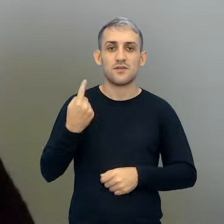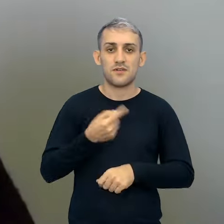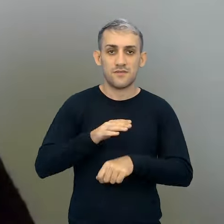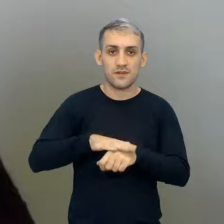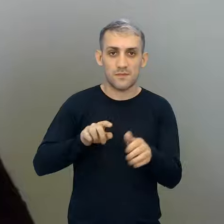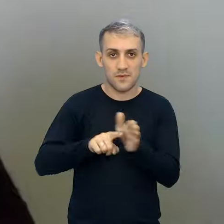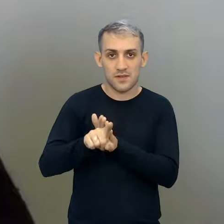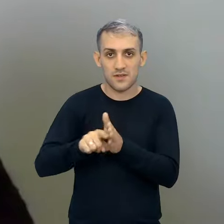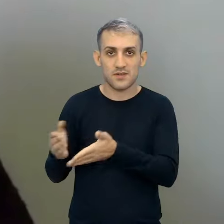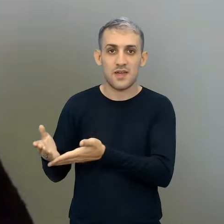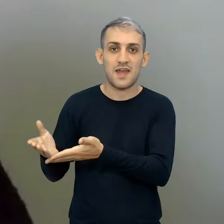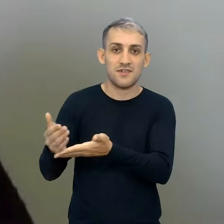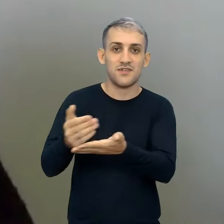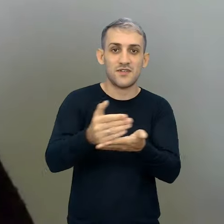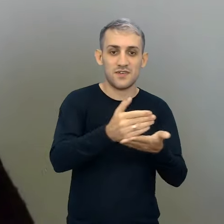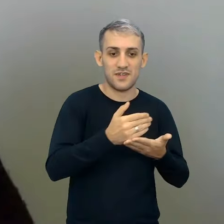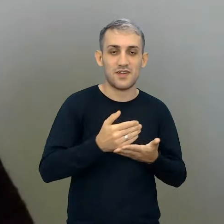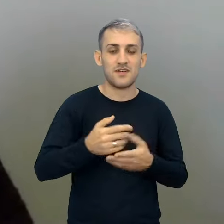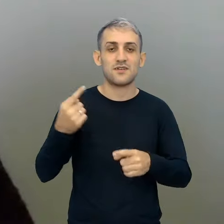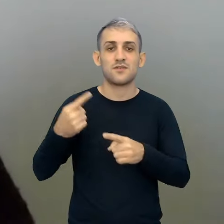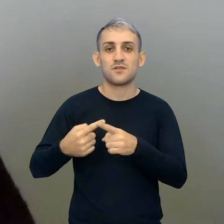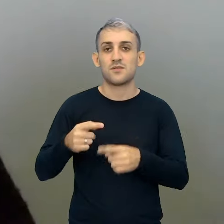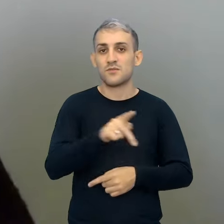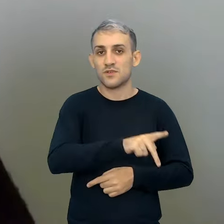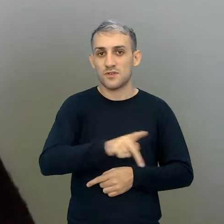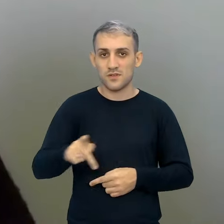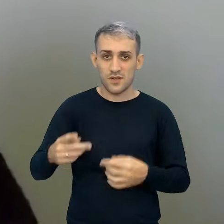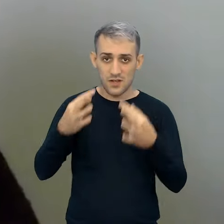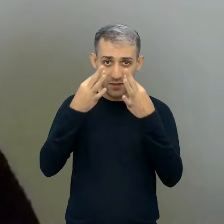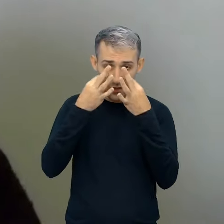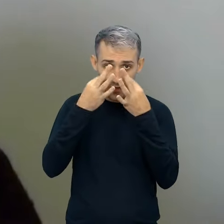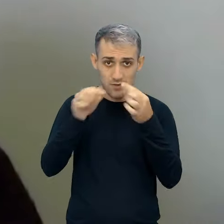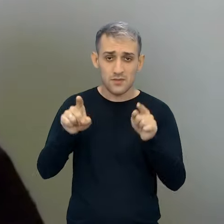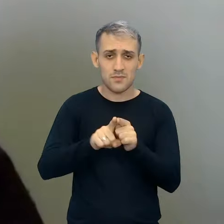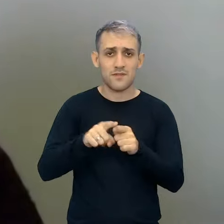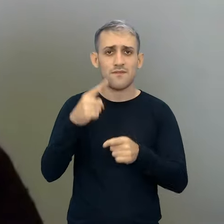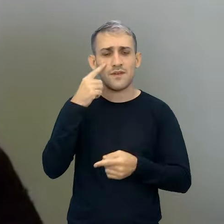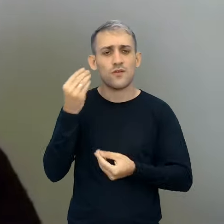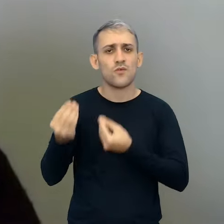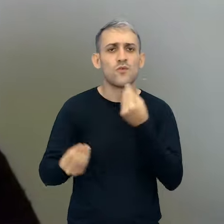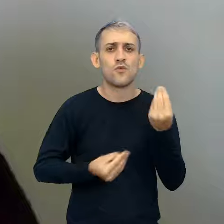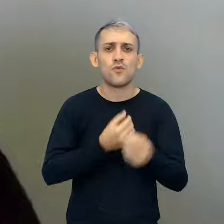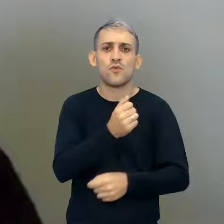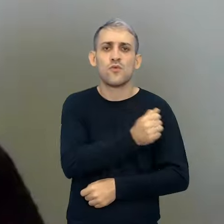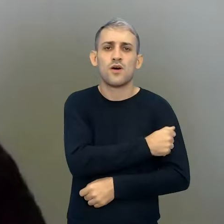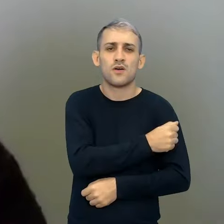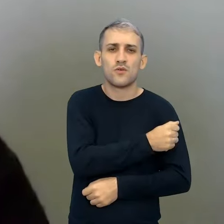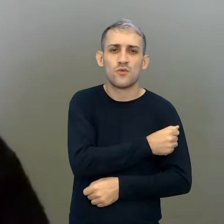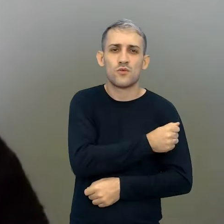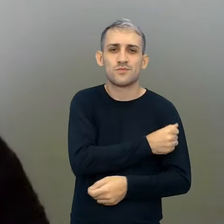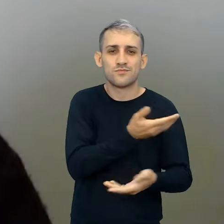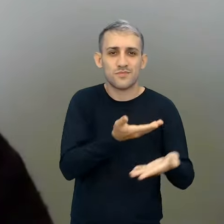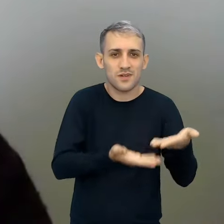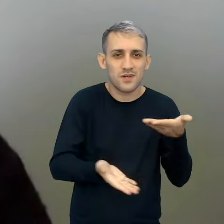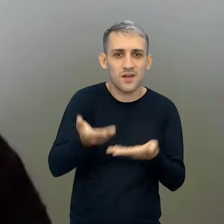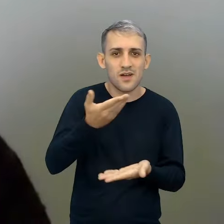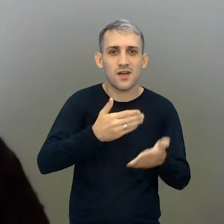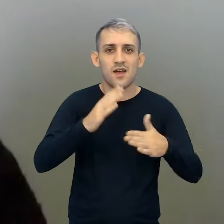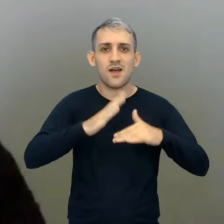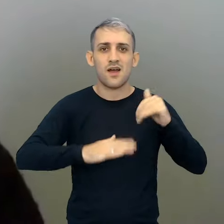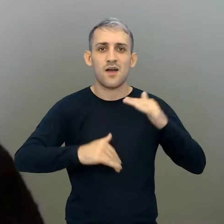de evidências porque o professor vai observar como é que os estudantes estão envolvidos com essas práticas